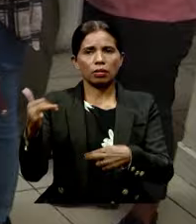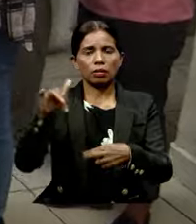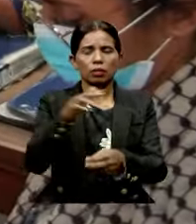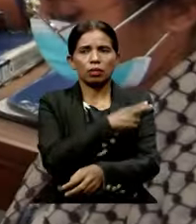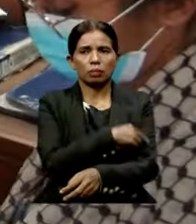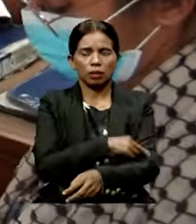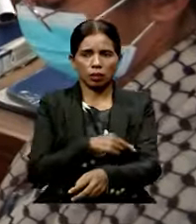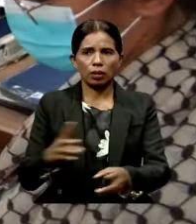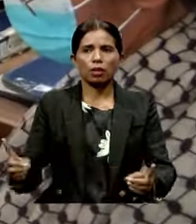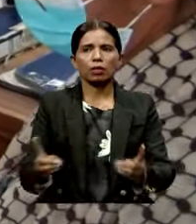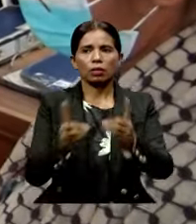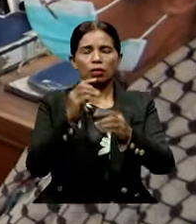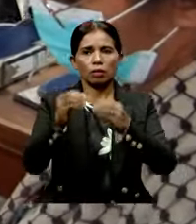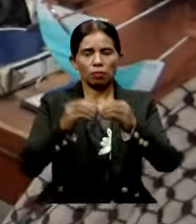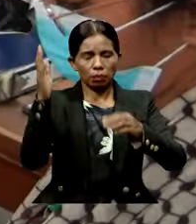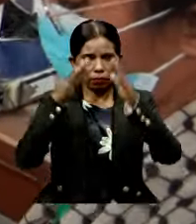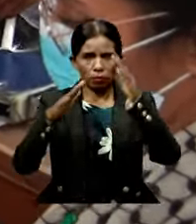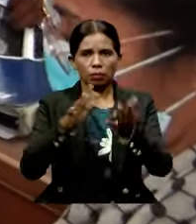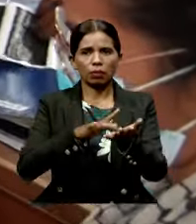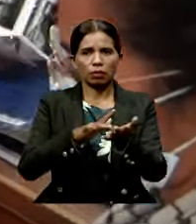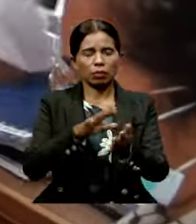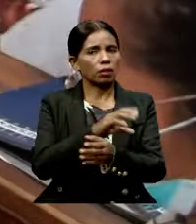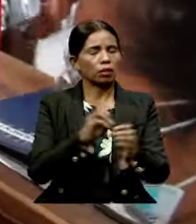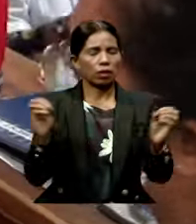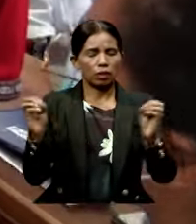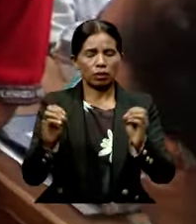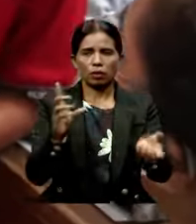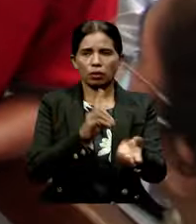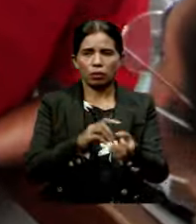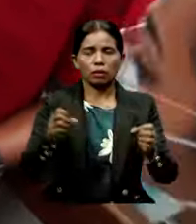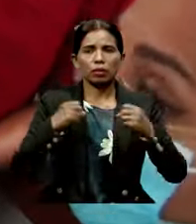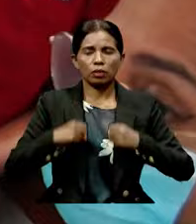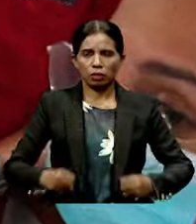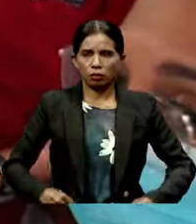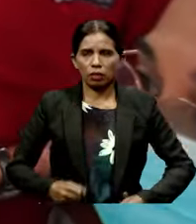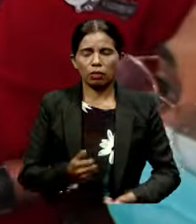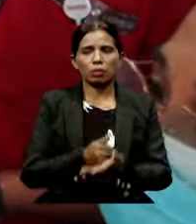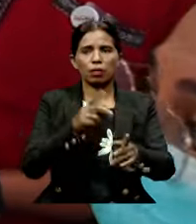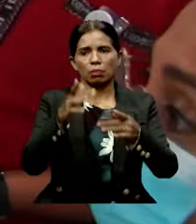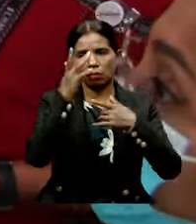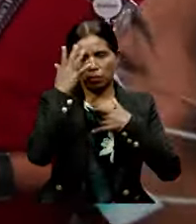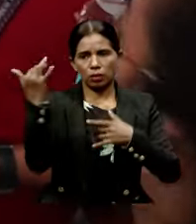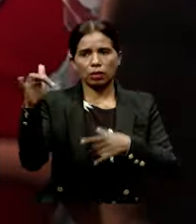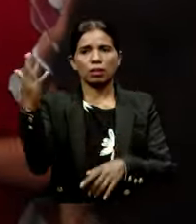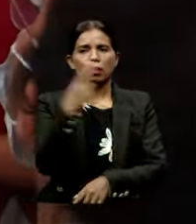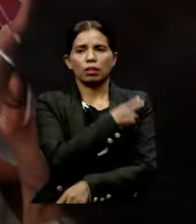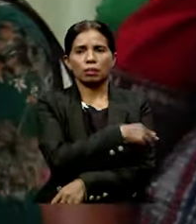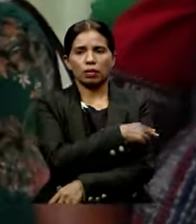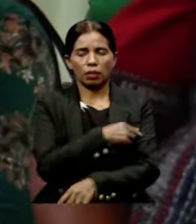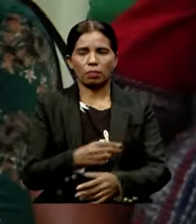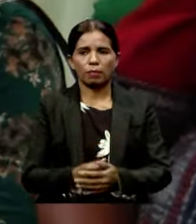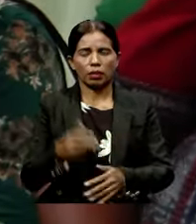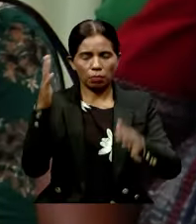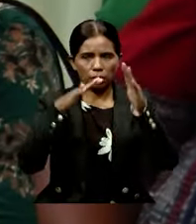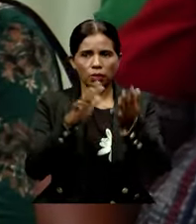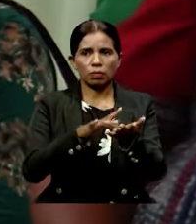Hospital enfrenta, relacionado ao problema estoca em Moruco, no menos pessoal saúde, Nebe atua assistência para paciente Sira e hospital refere. Além de problemas